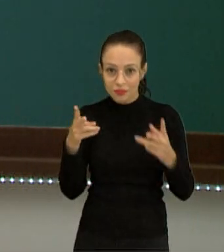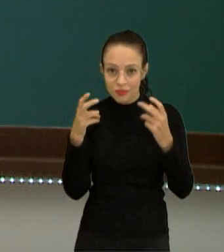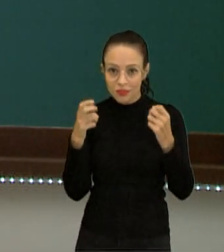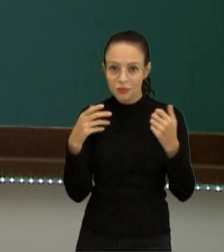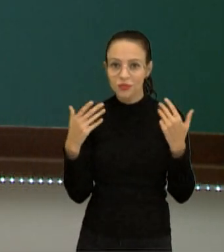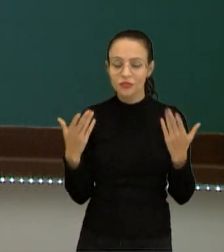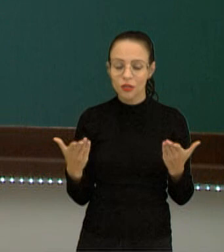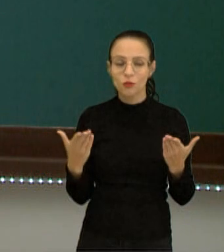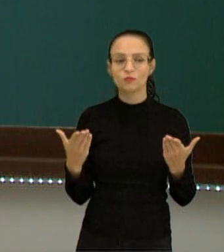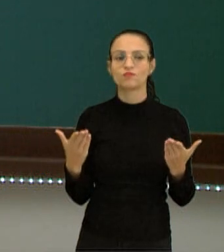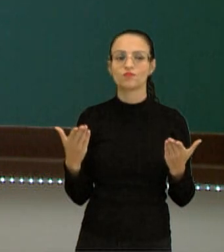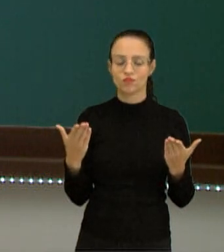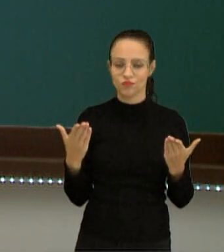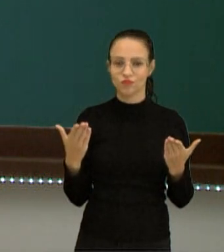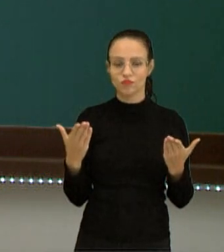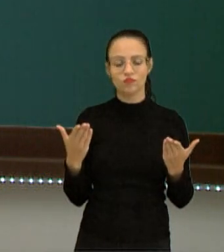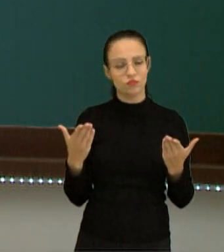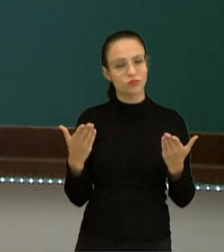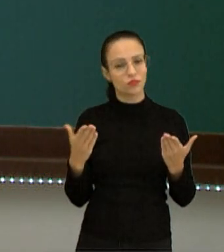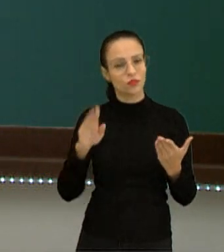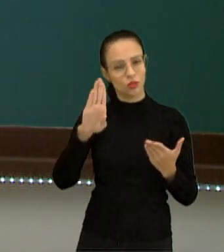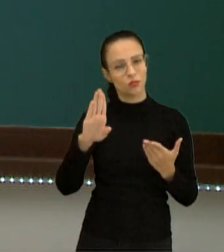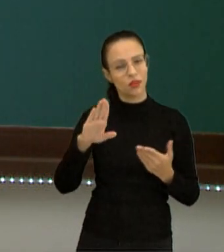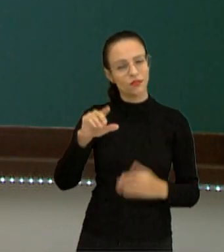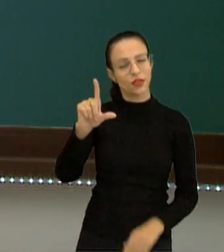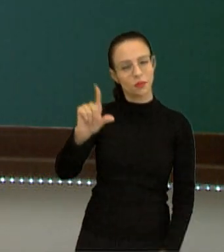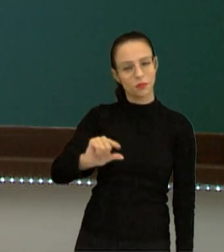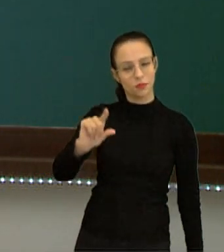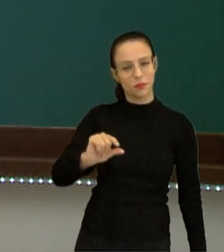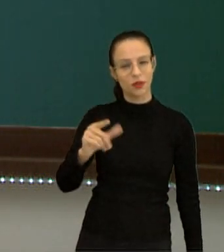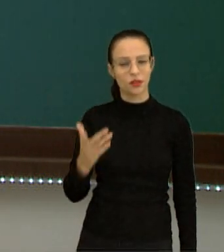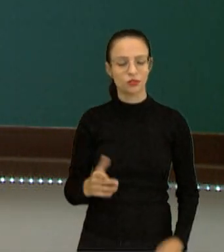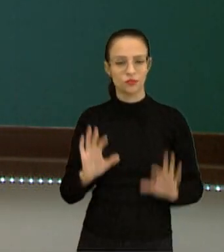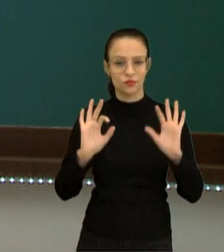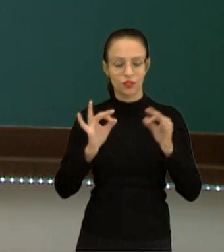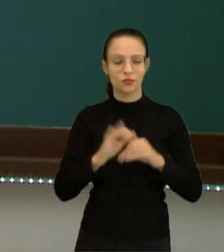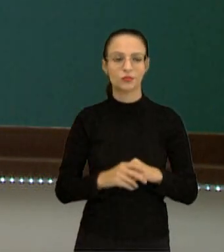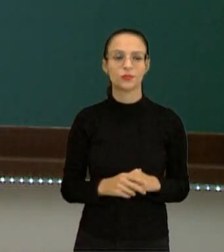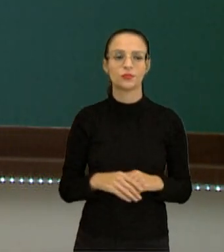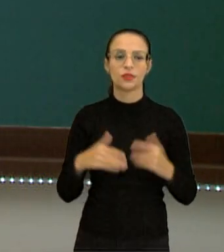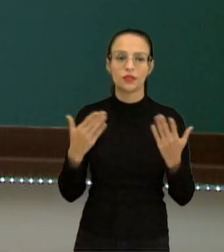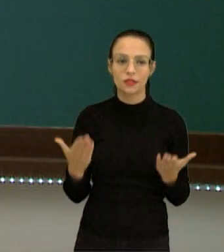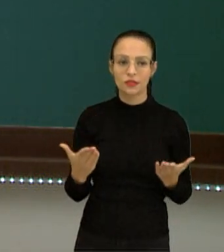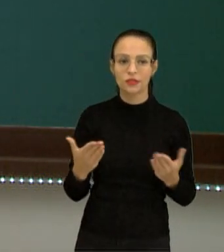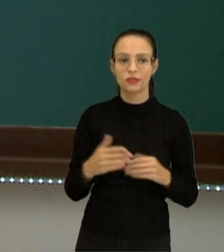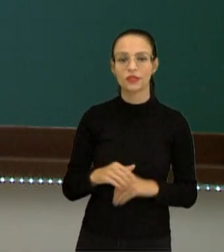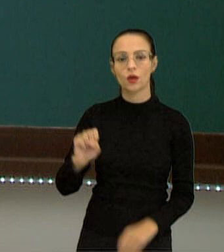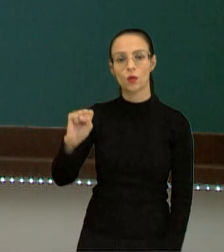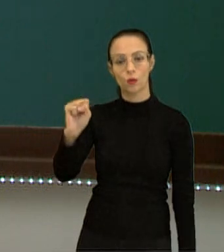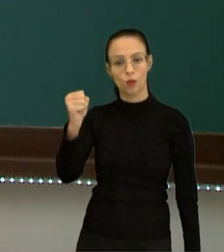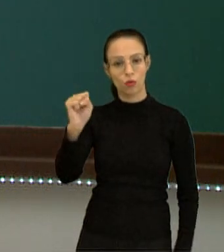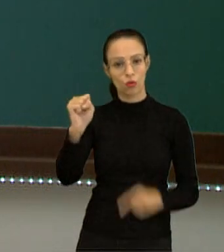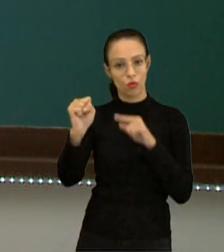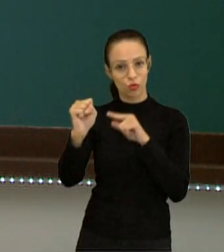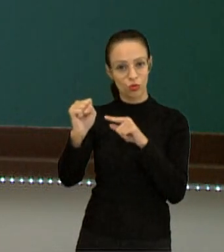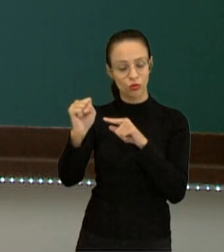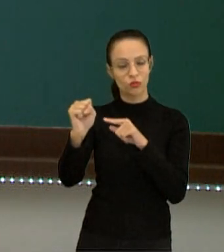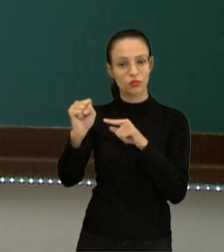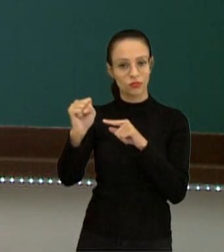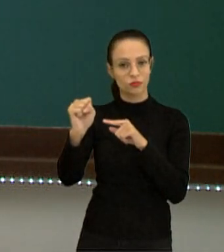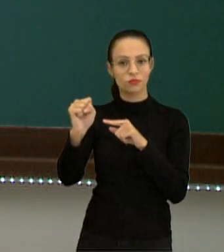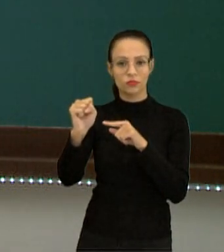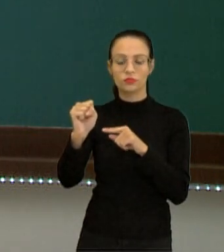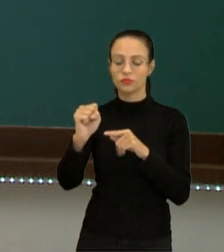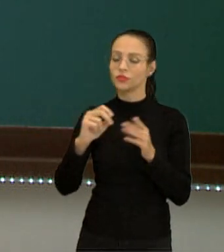o que está aqui abaixo fica um valorzinho mais baixo, não é verdade? Então, esse 8, ele indica, né, uma coisa